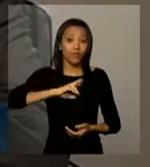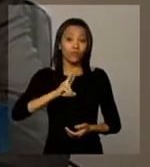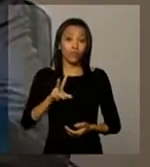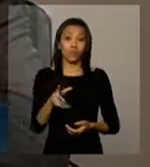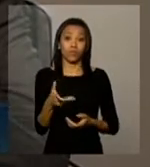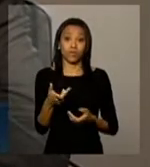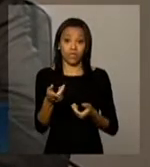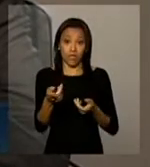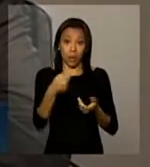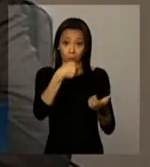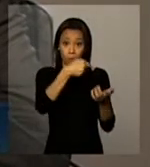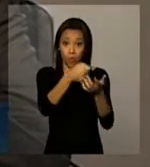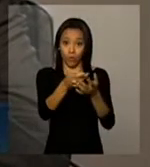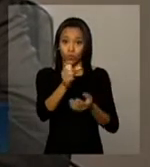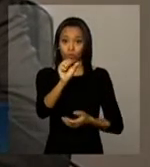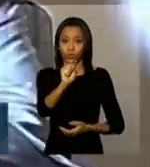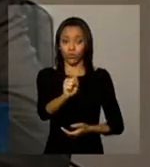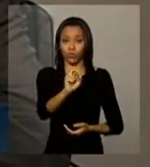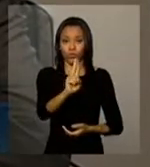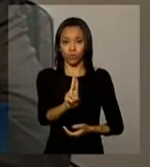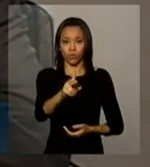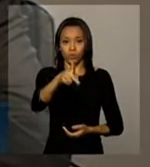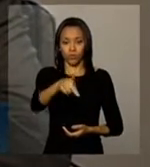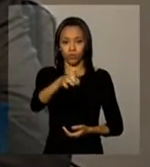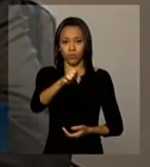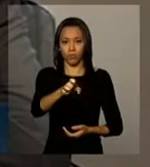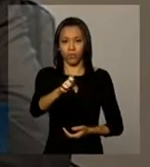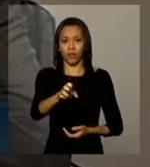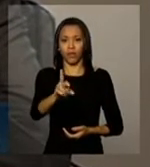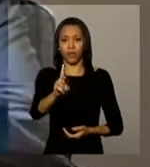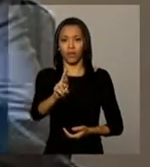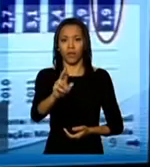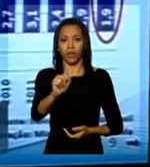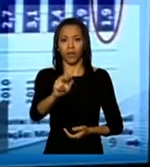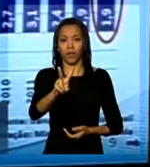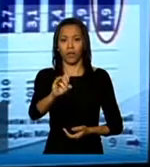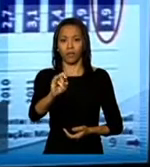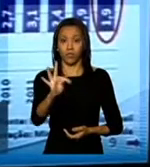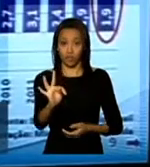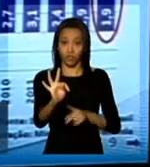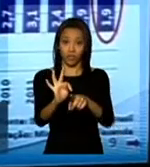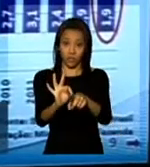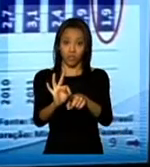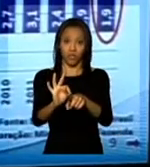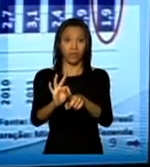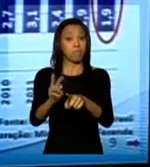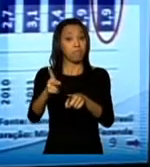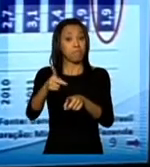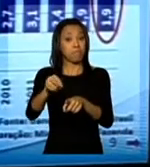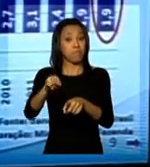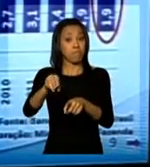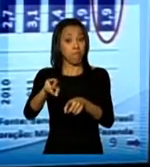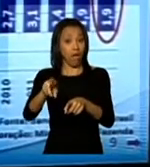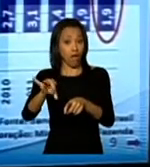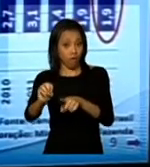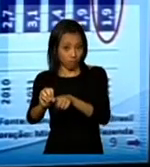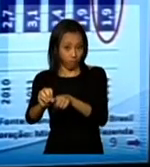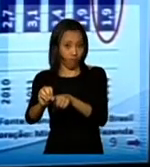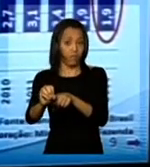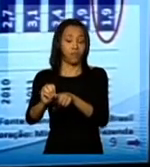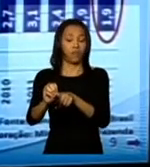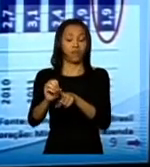primário de 1,9 em 2014. Essa é a nossa meta de superávit primário. Na